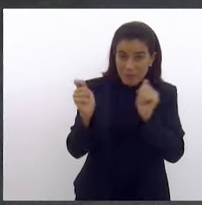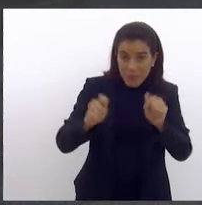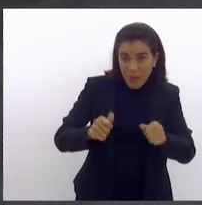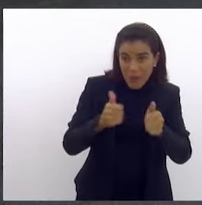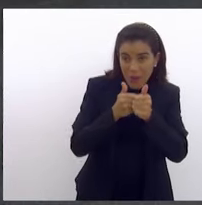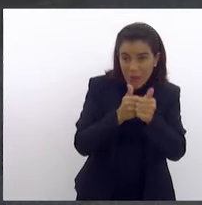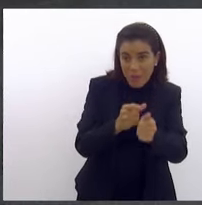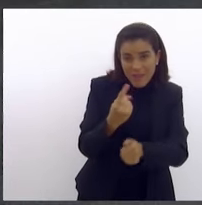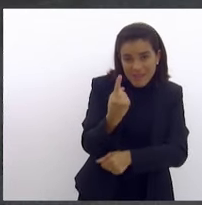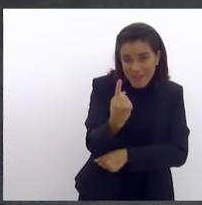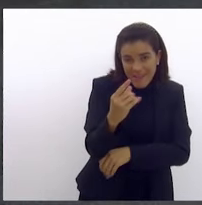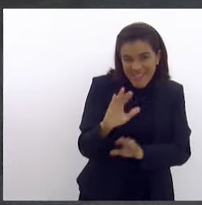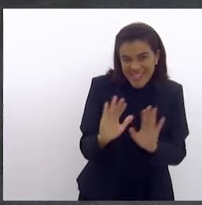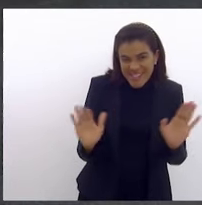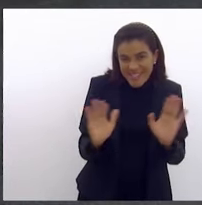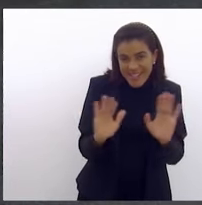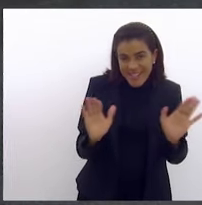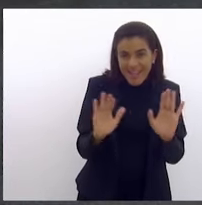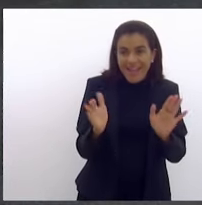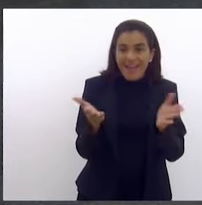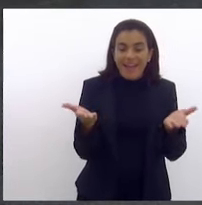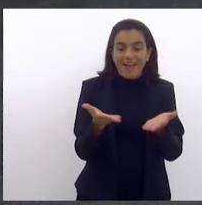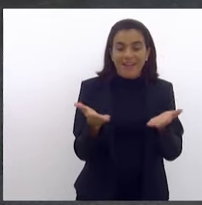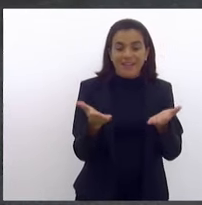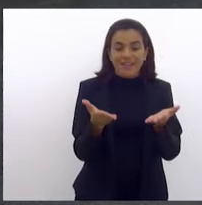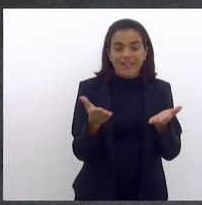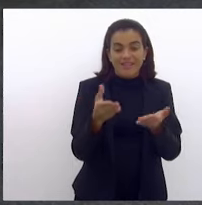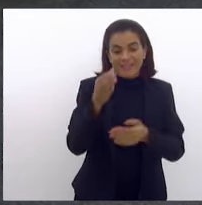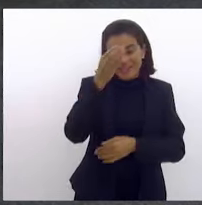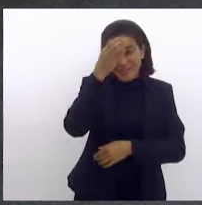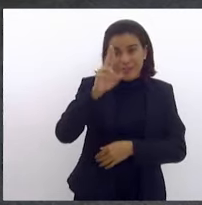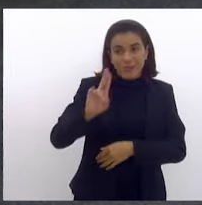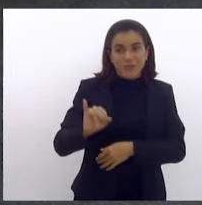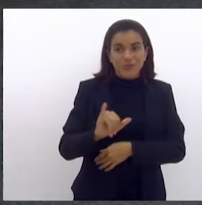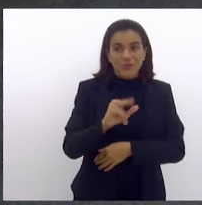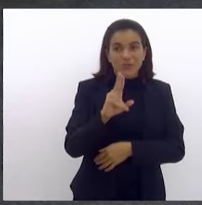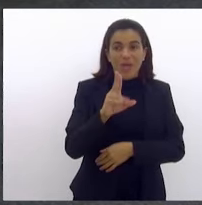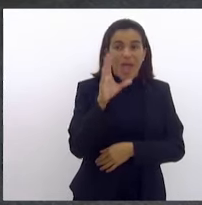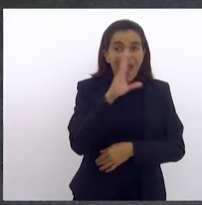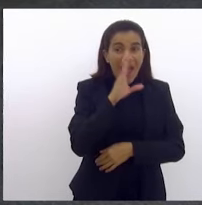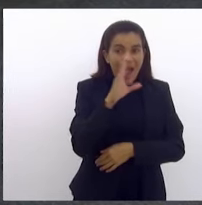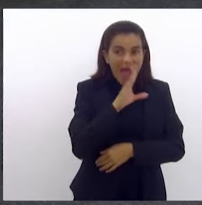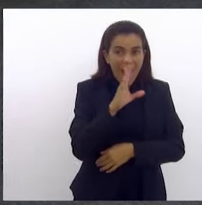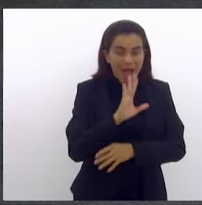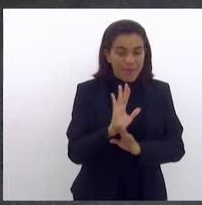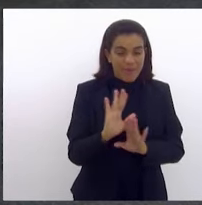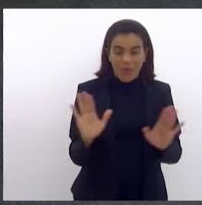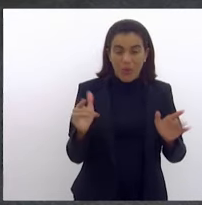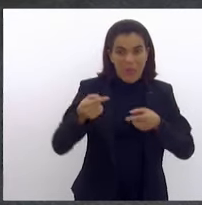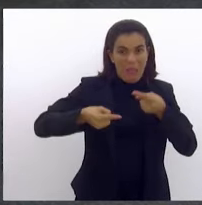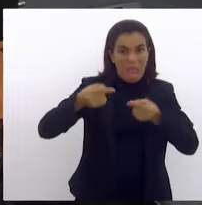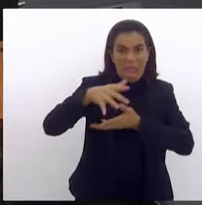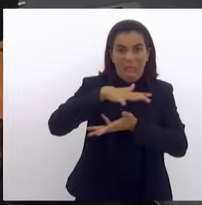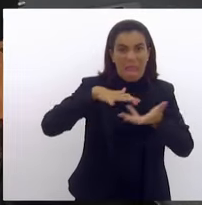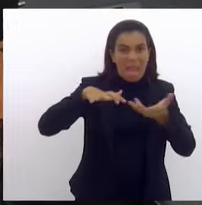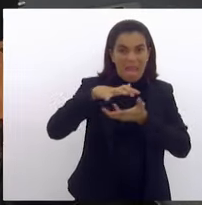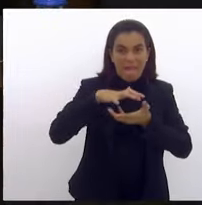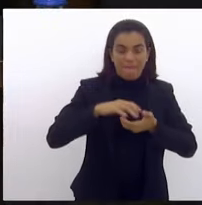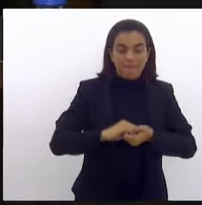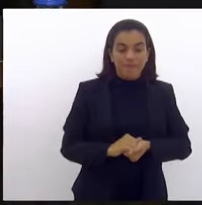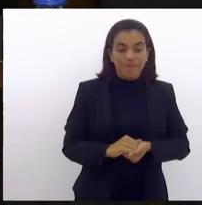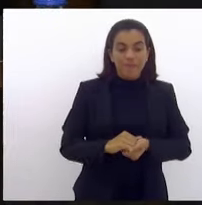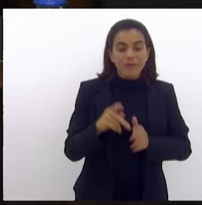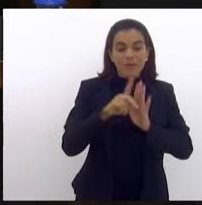só esse, a Tia Ju vai cantar agora. É um minutinho, é super rápido, esse não tem polêmica.